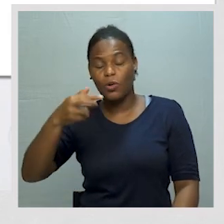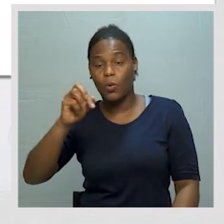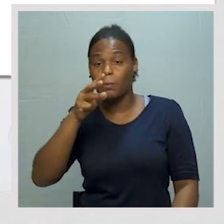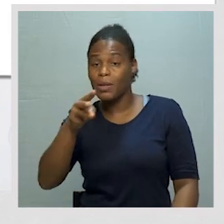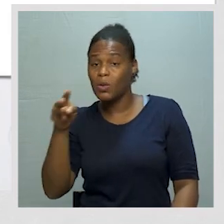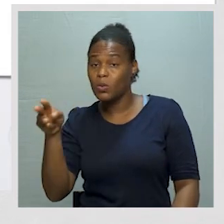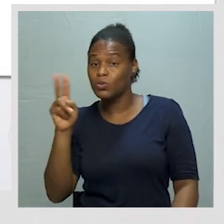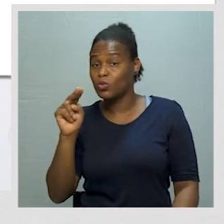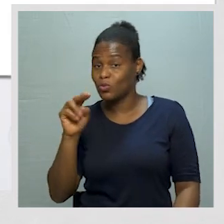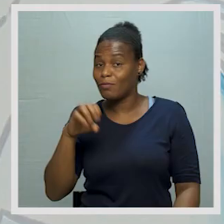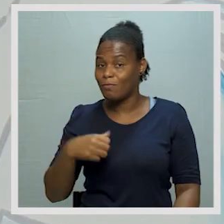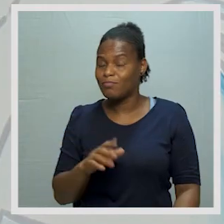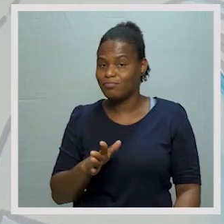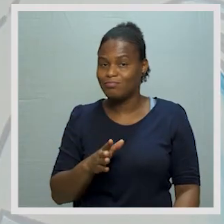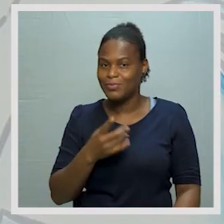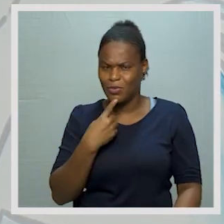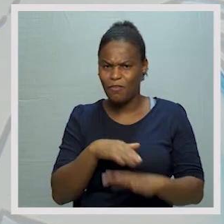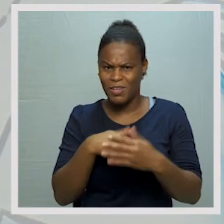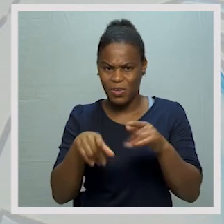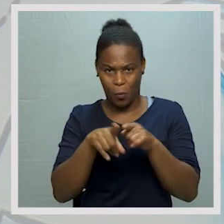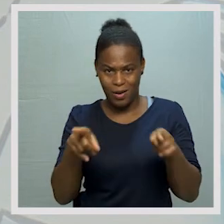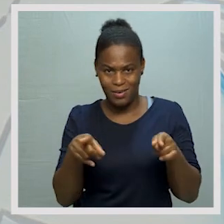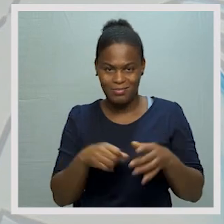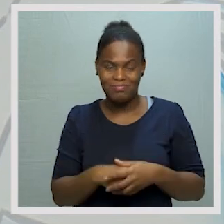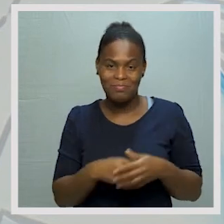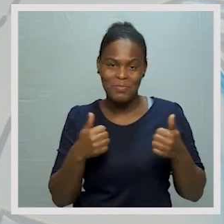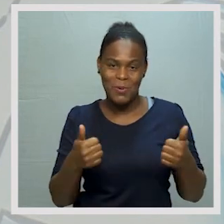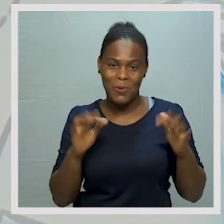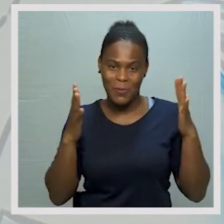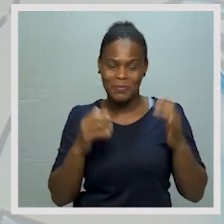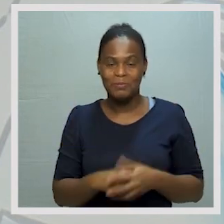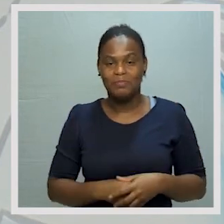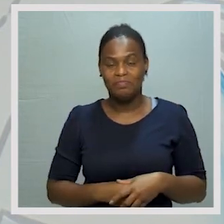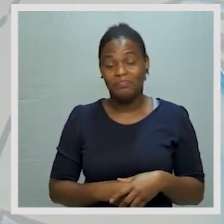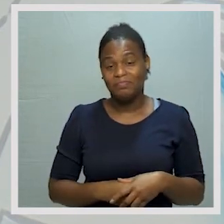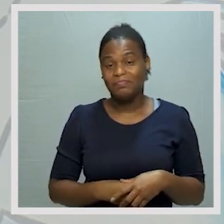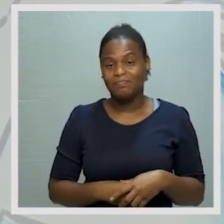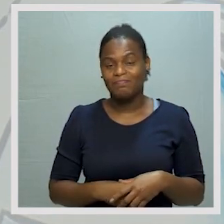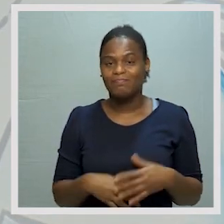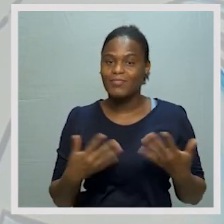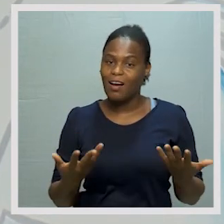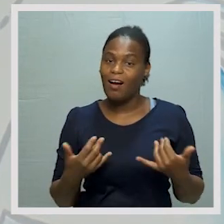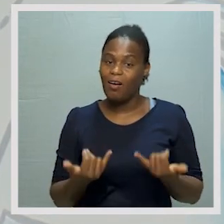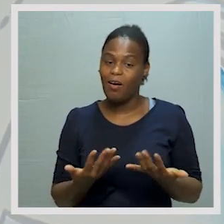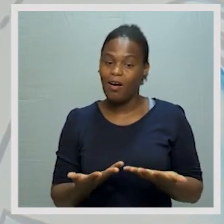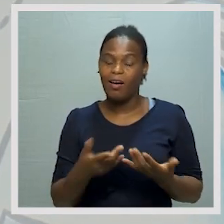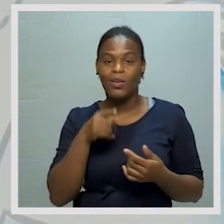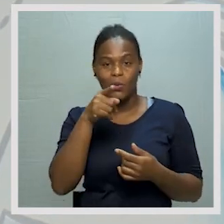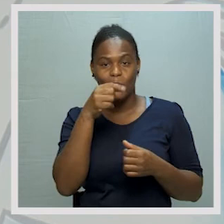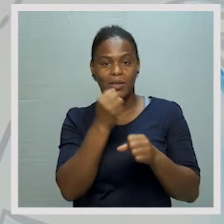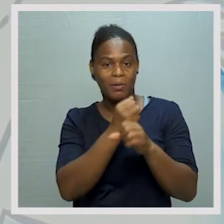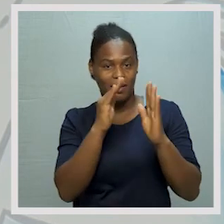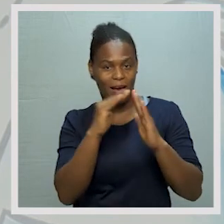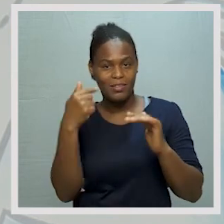173.054,8 milhões de escudos. Fizeram assim? Boa! Então, posto isto, eu vou passar um